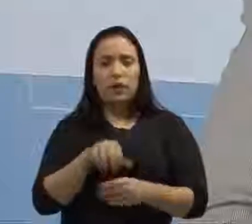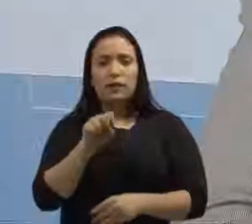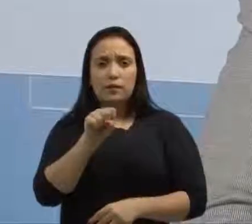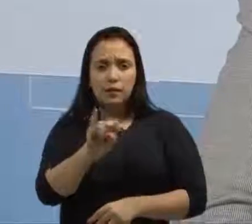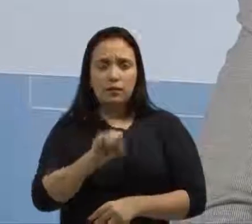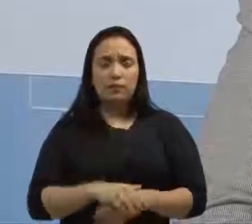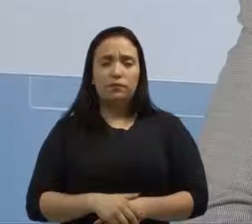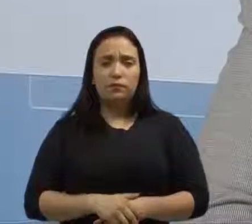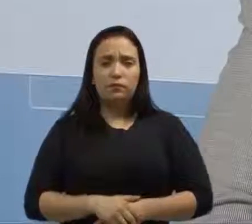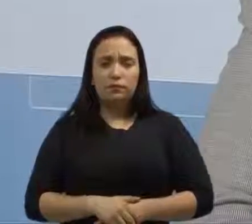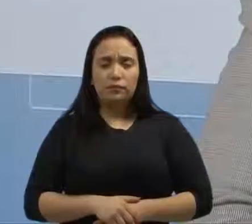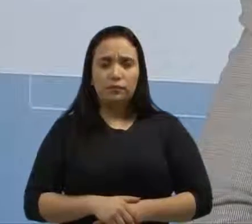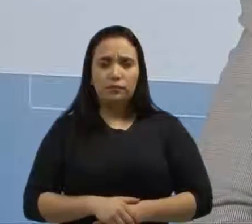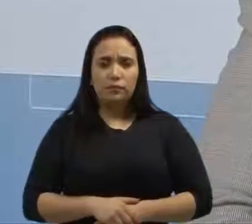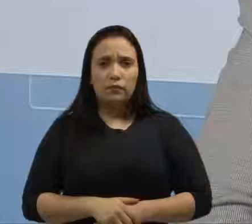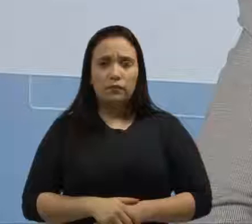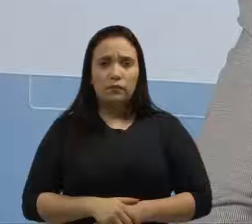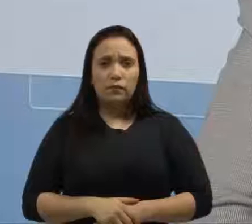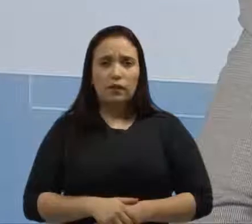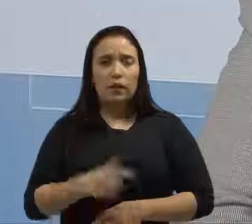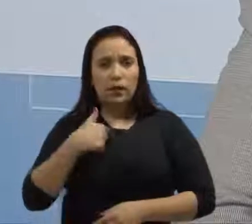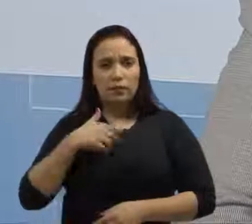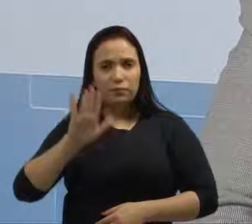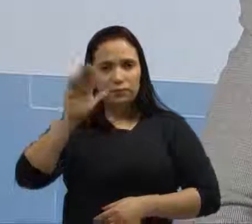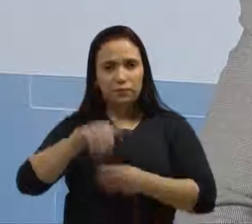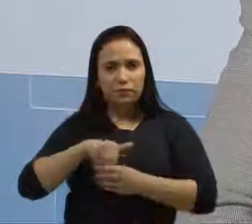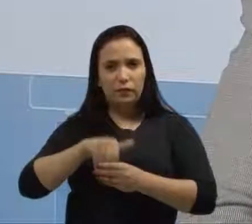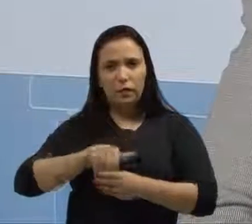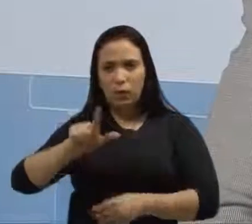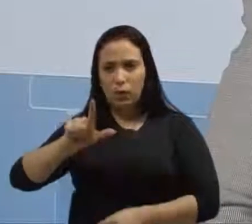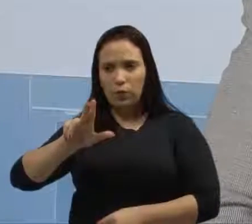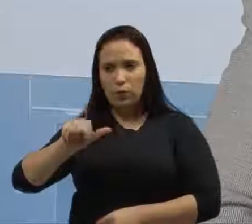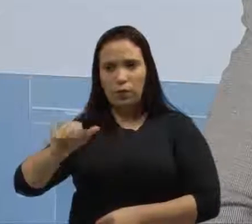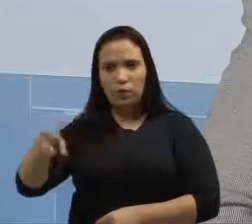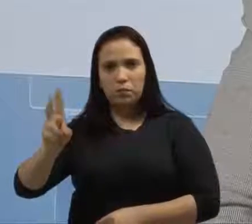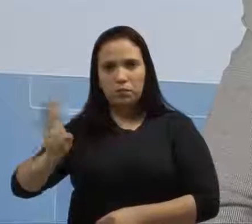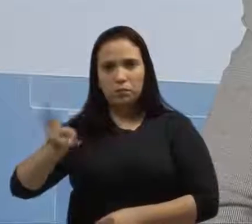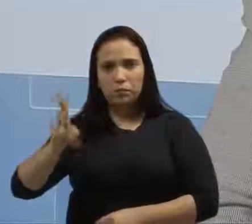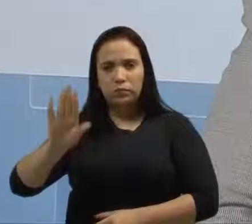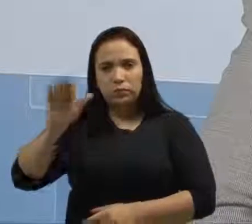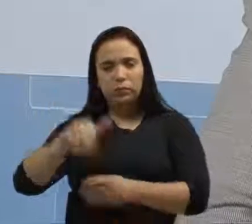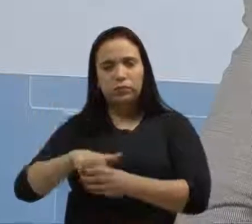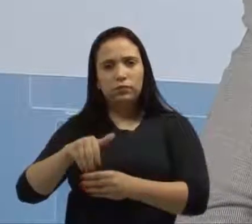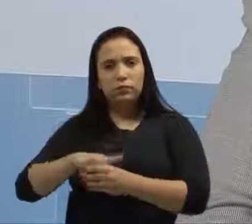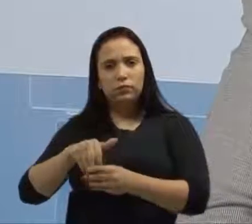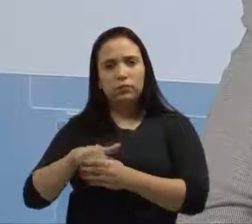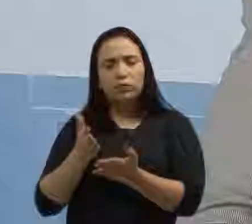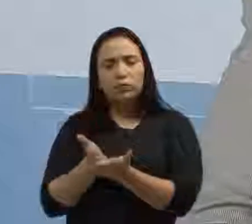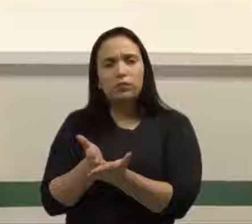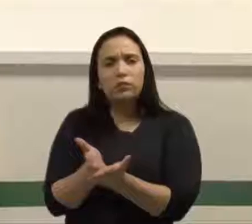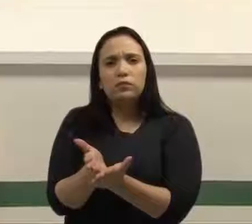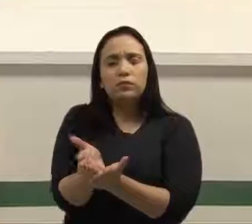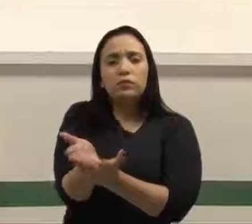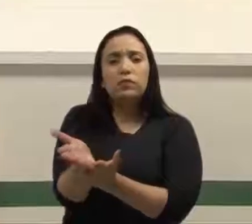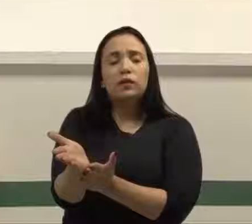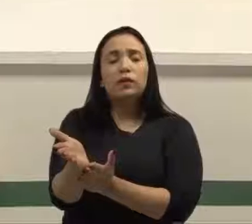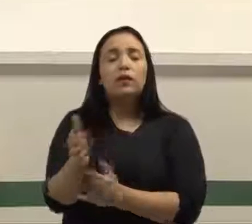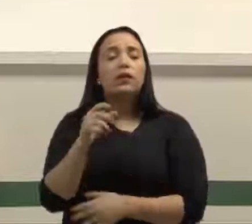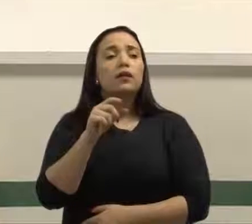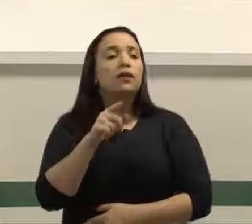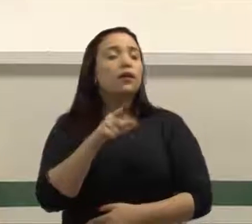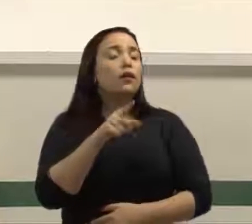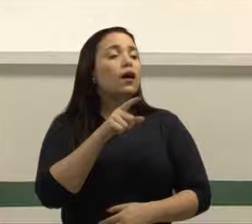eleitoral. Se eu mantenho a candidatura do Lula e não lanço candidatura,